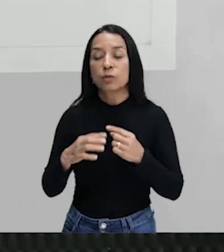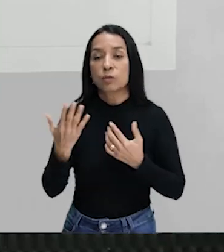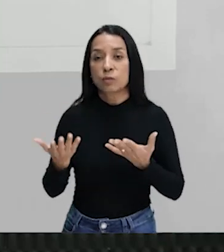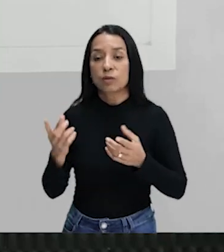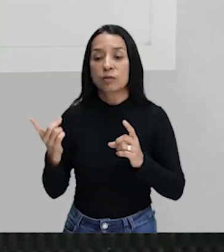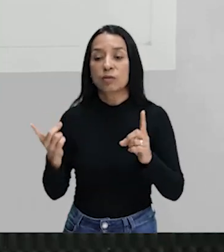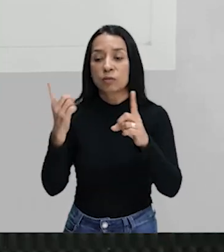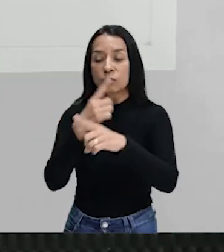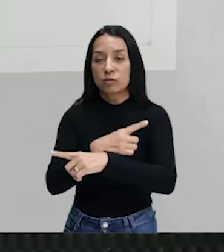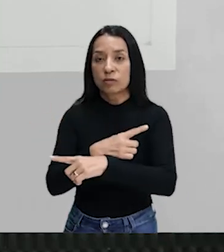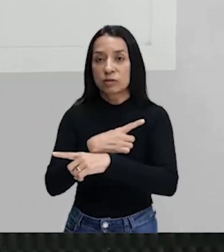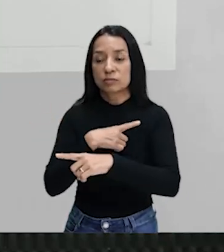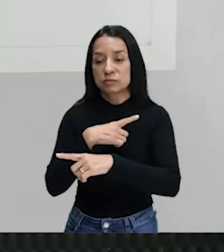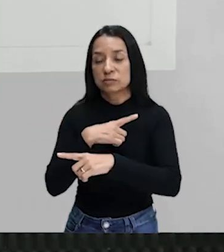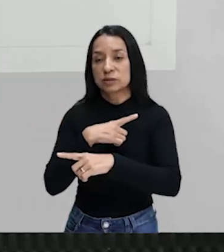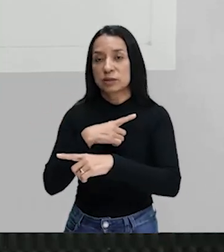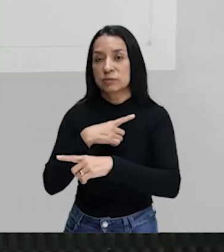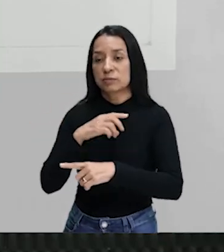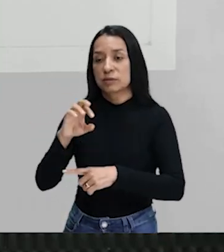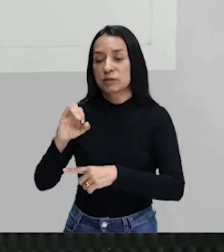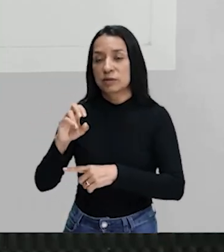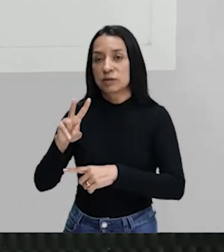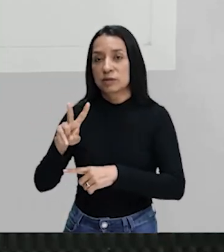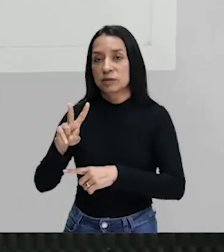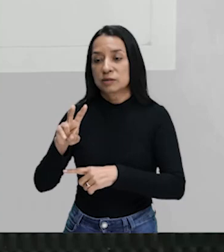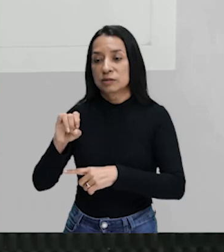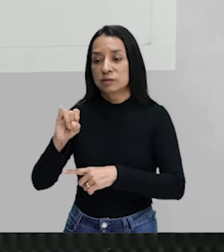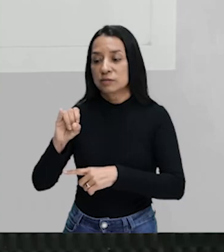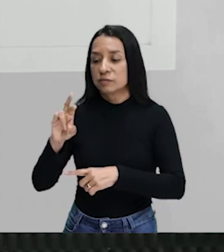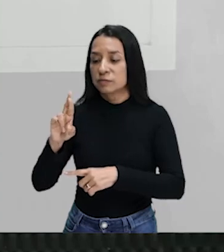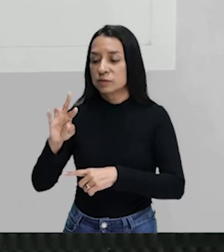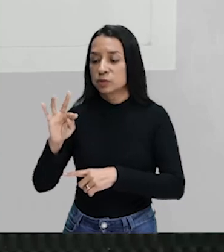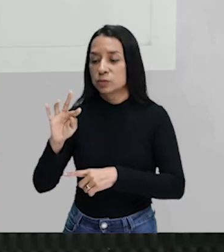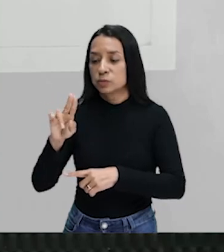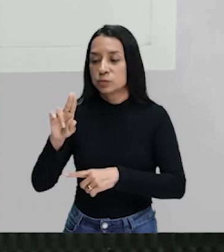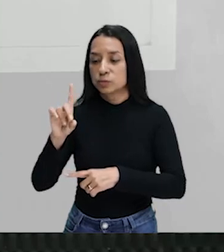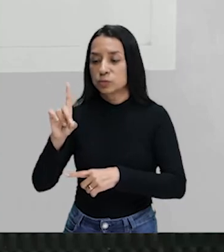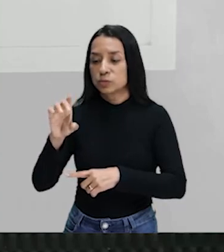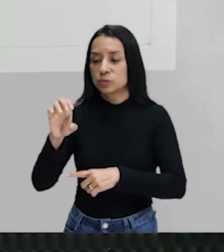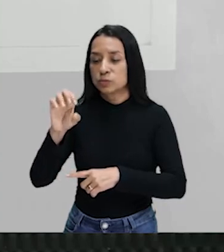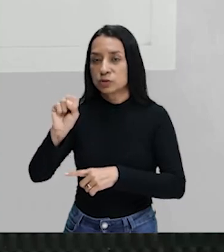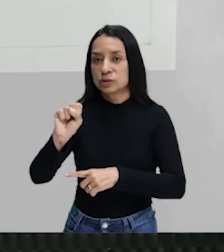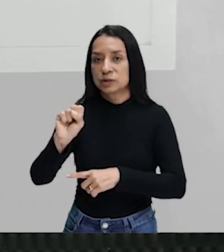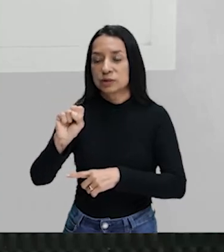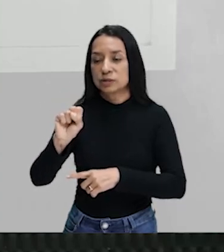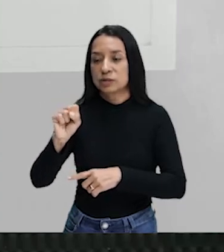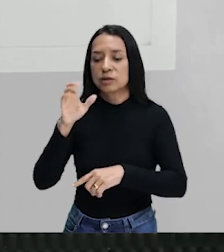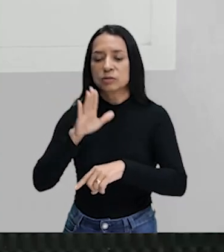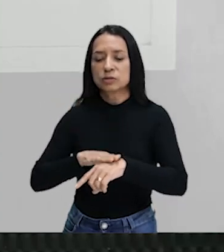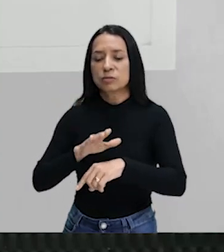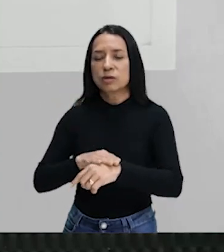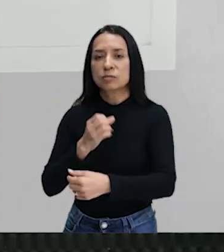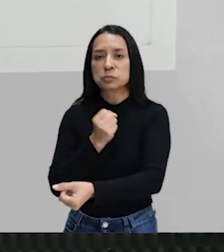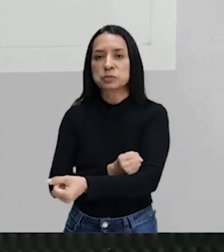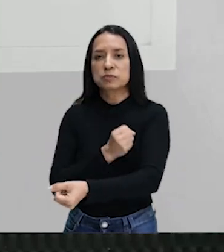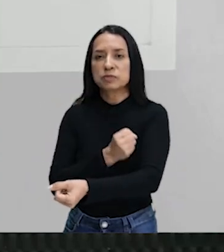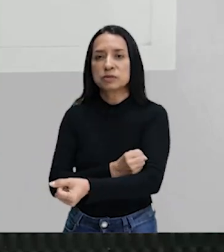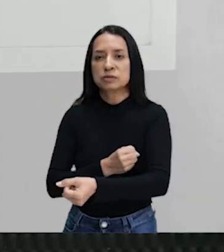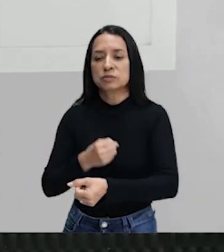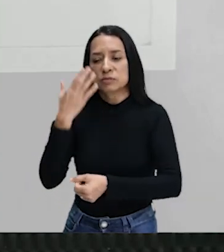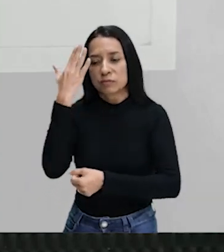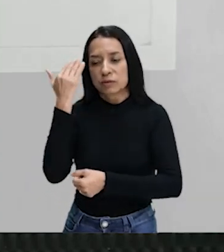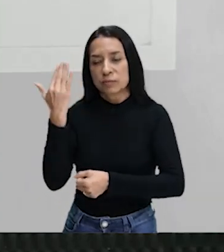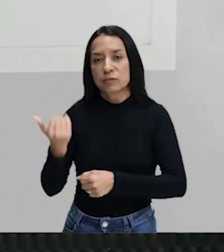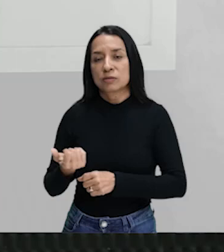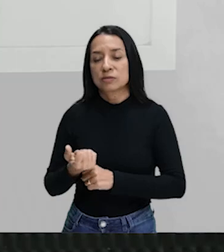contrário que nós temos às virtudes? Nós chamamos de vícios. Olha aqui os vícios famosos,